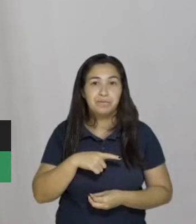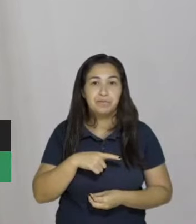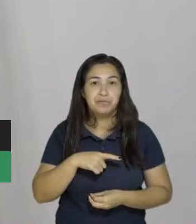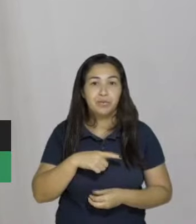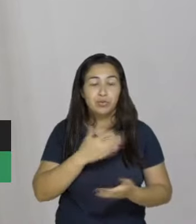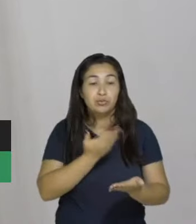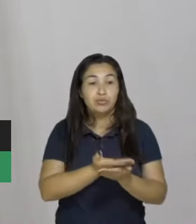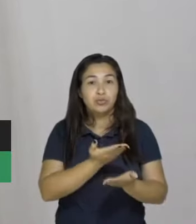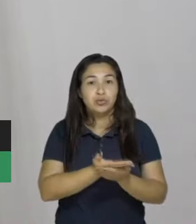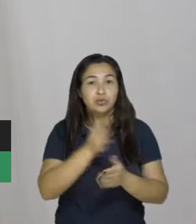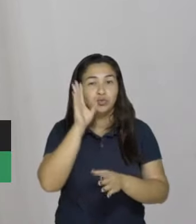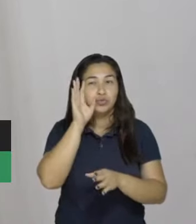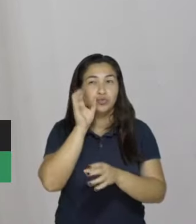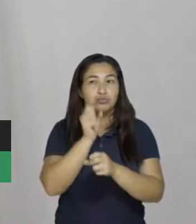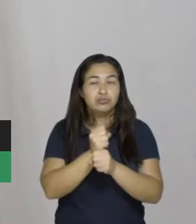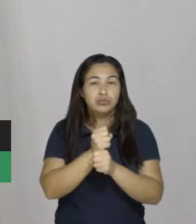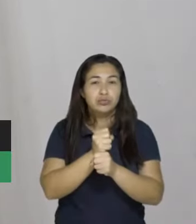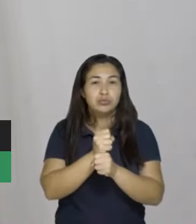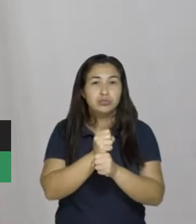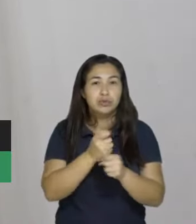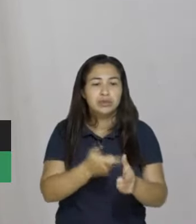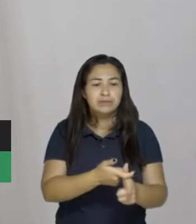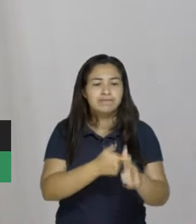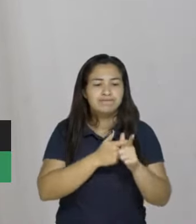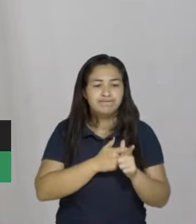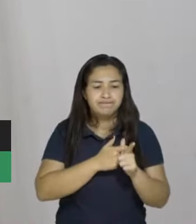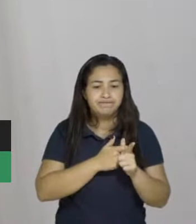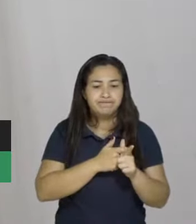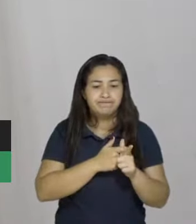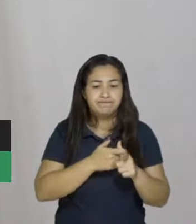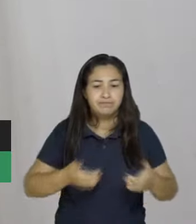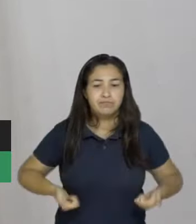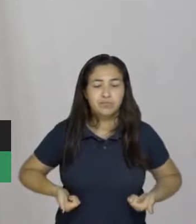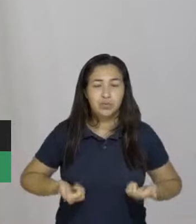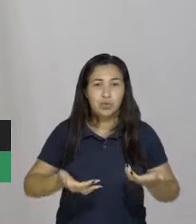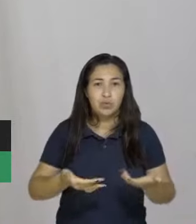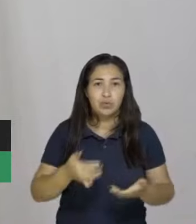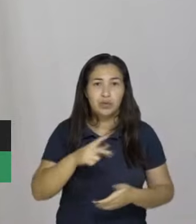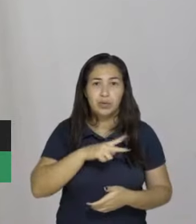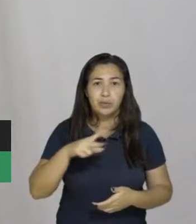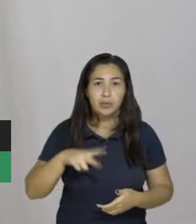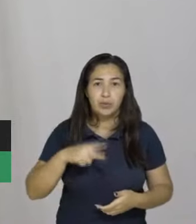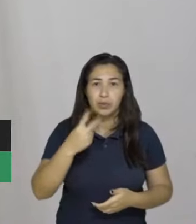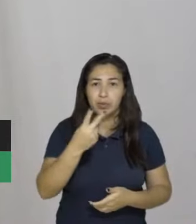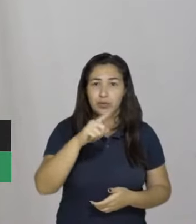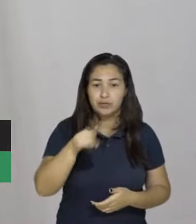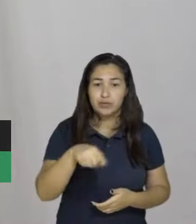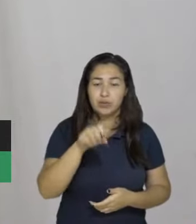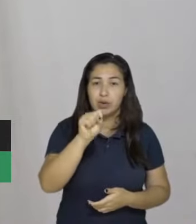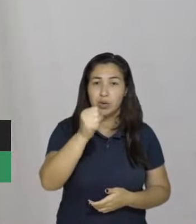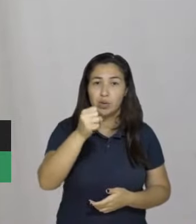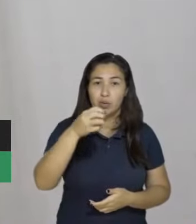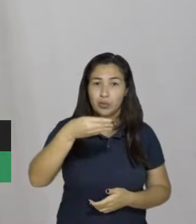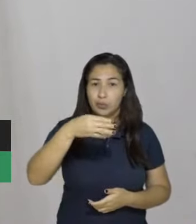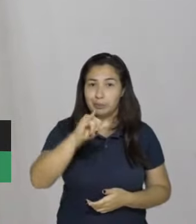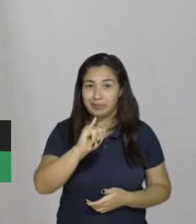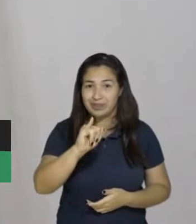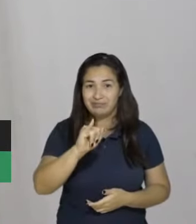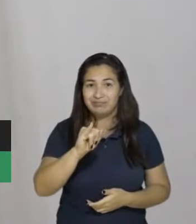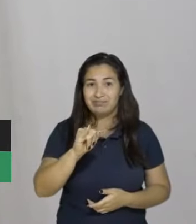déficit das contas públicas de 2,8 bilhões este ano. Isto depois de